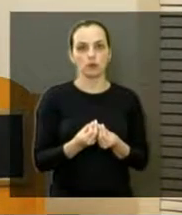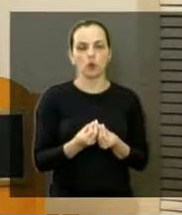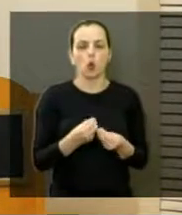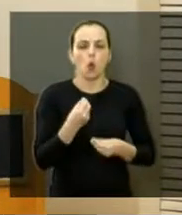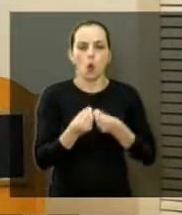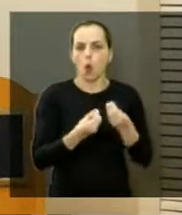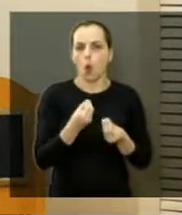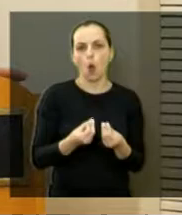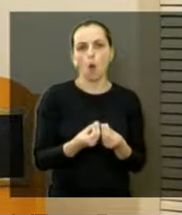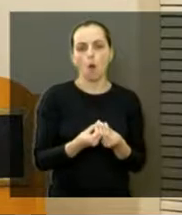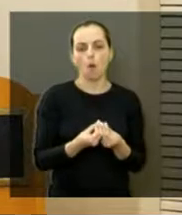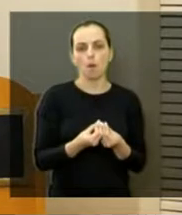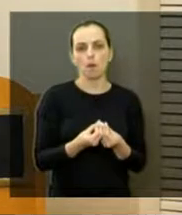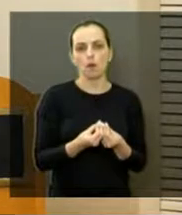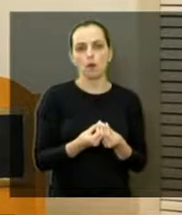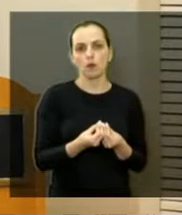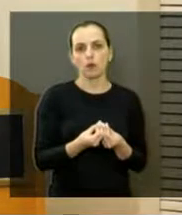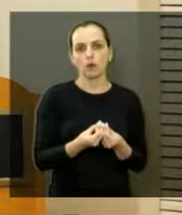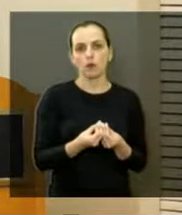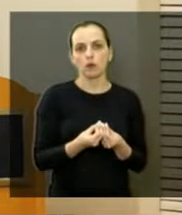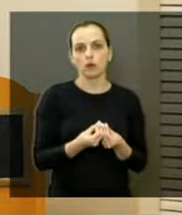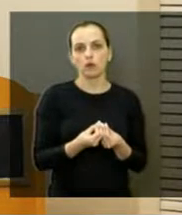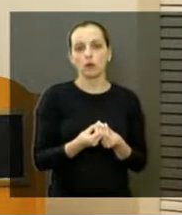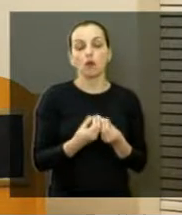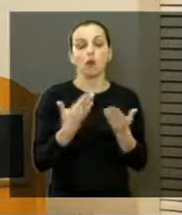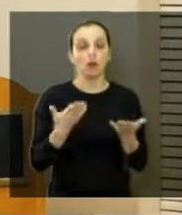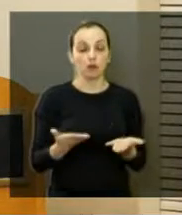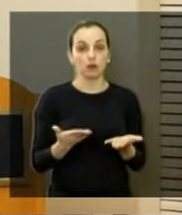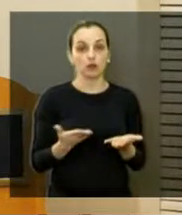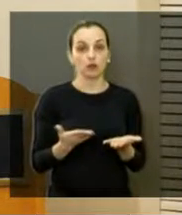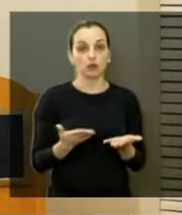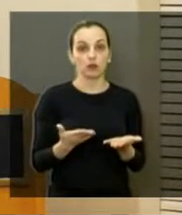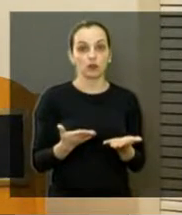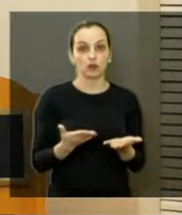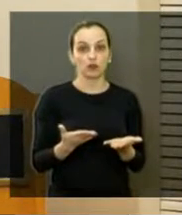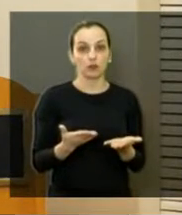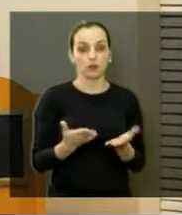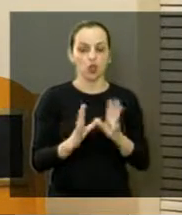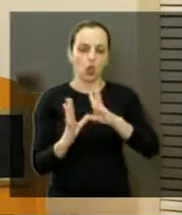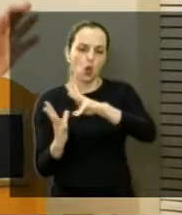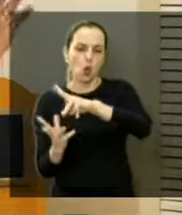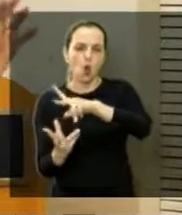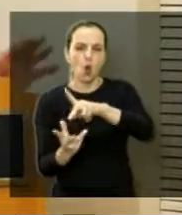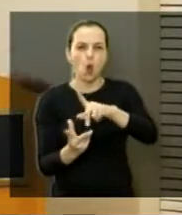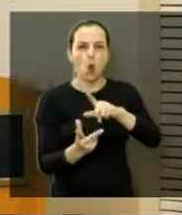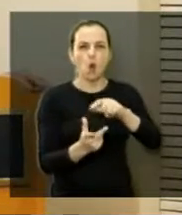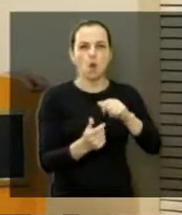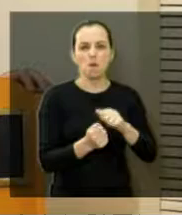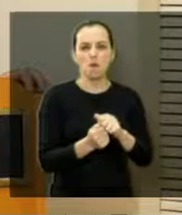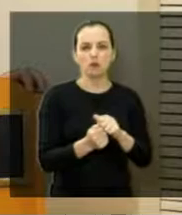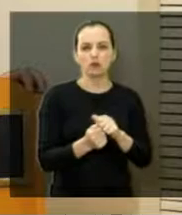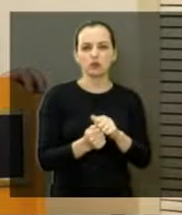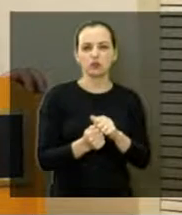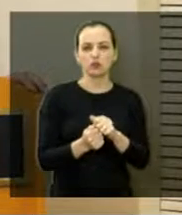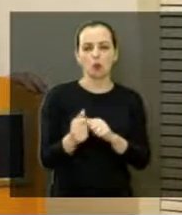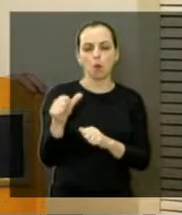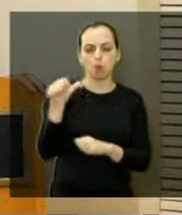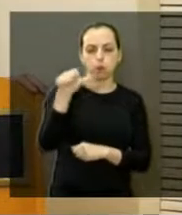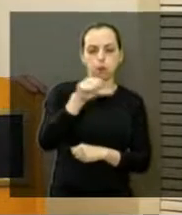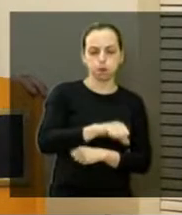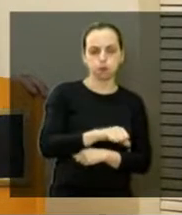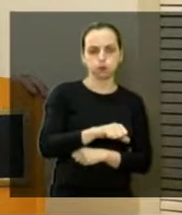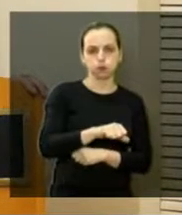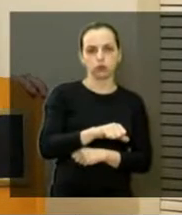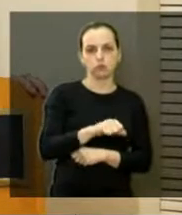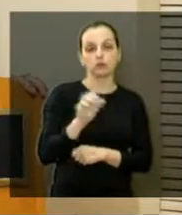O que é isso? Onde nós vamos parar? Ó, o mundo cheira mal já, nas narinas de Deus já cheira mal já o mundo.